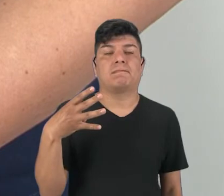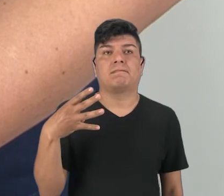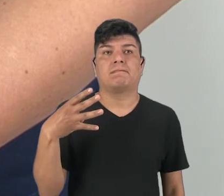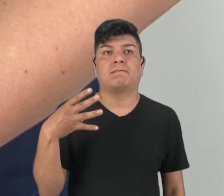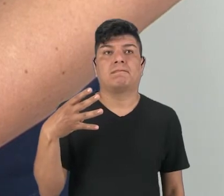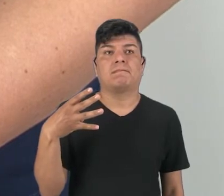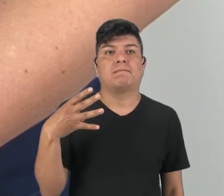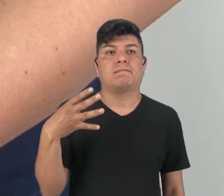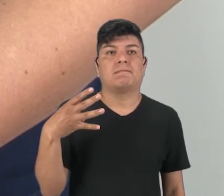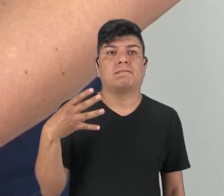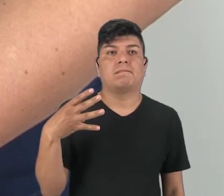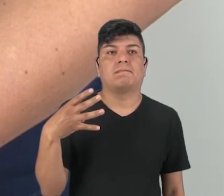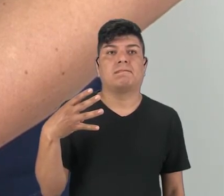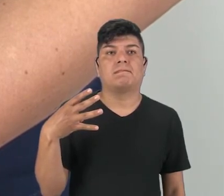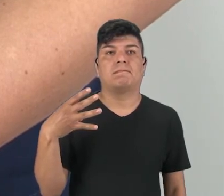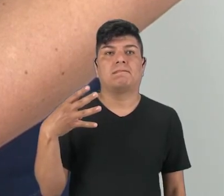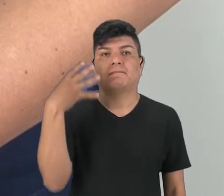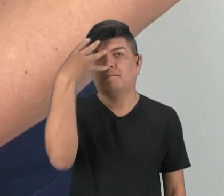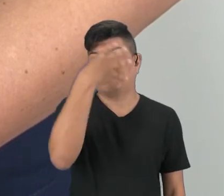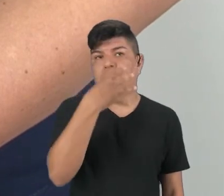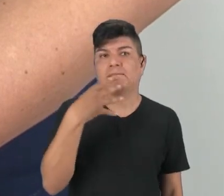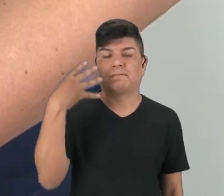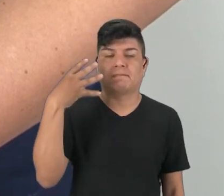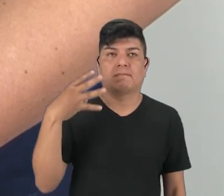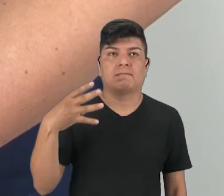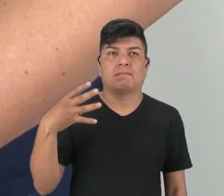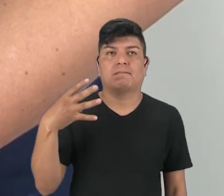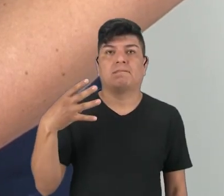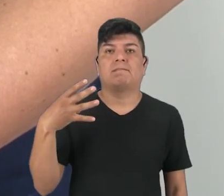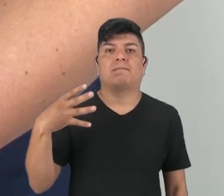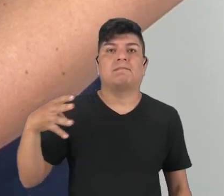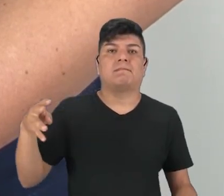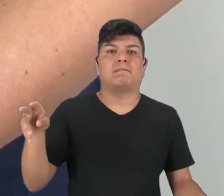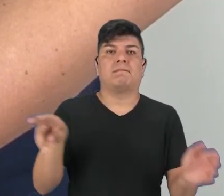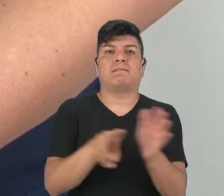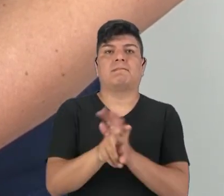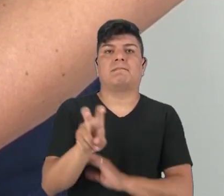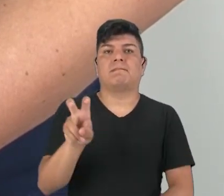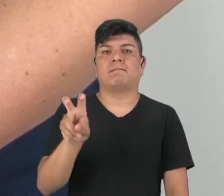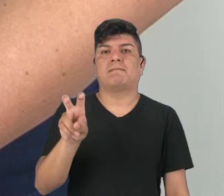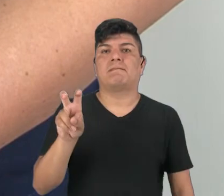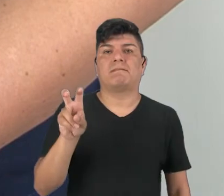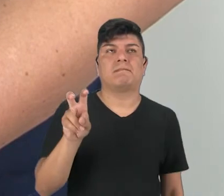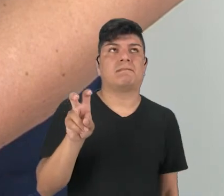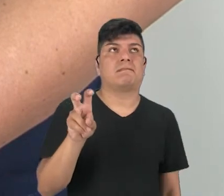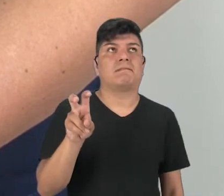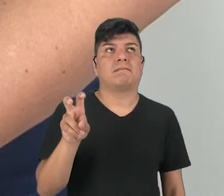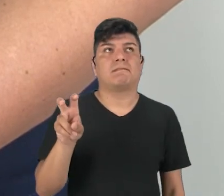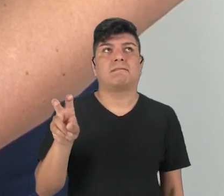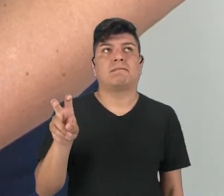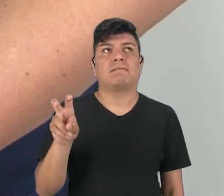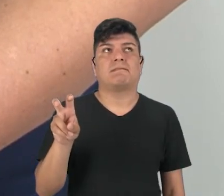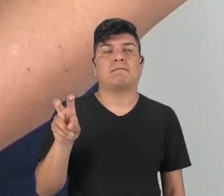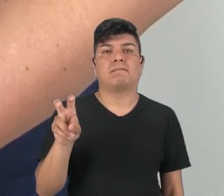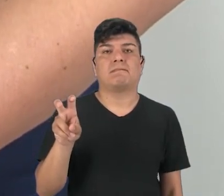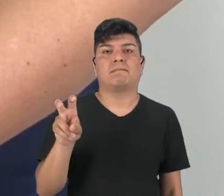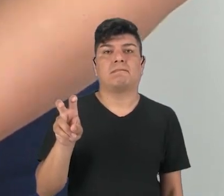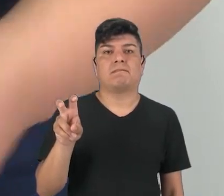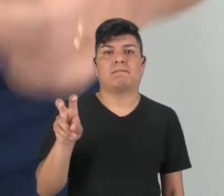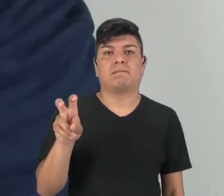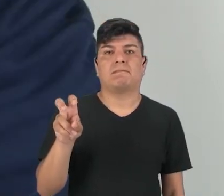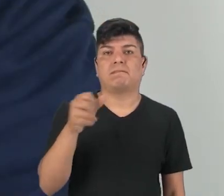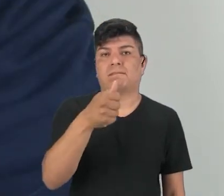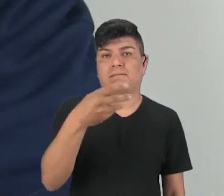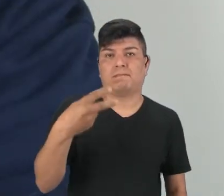passar 4 horas certinho. Quando chegar aqui, já vai ter 5. E aqui, que representa as